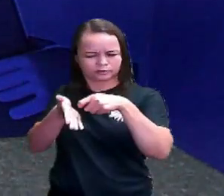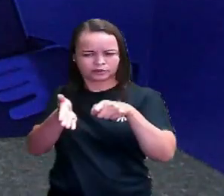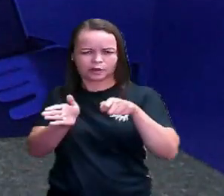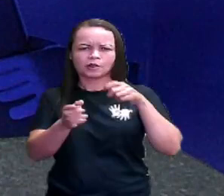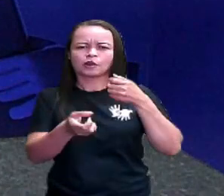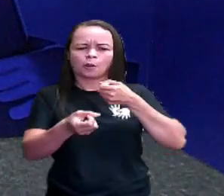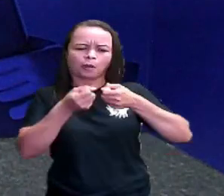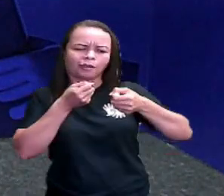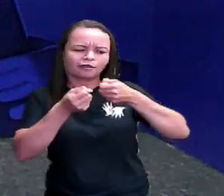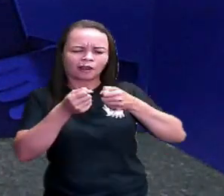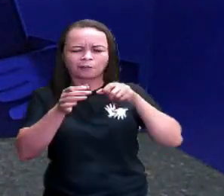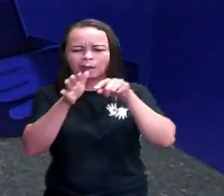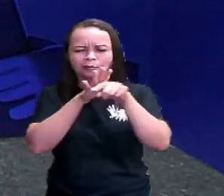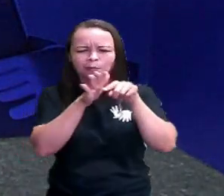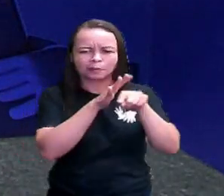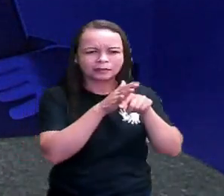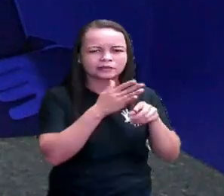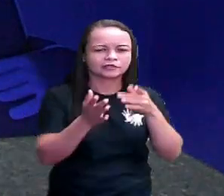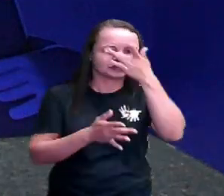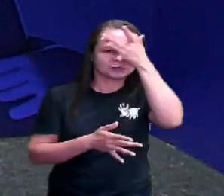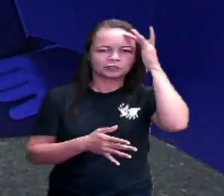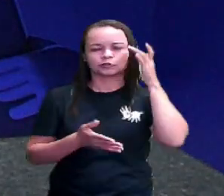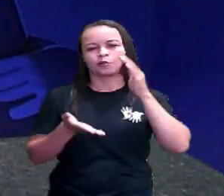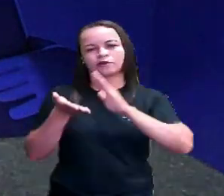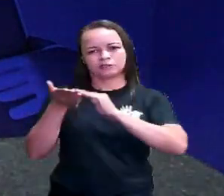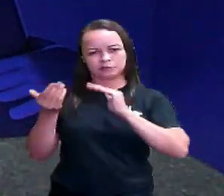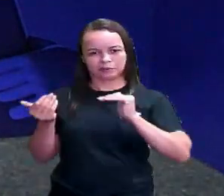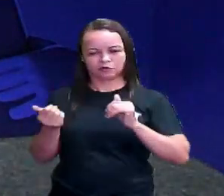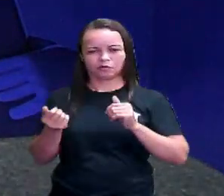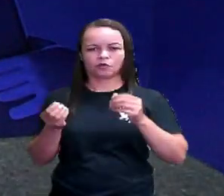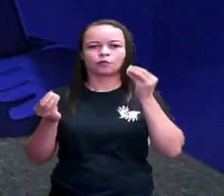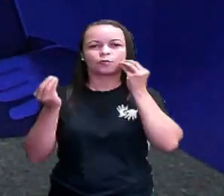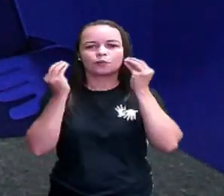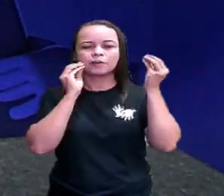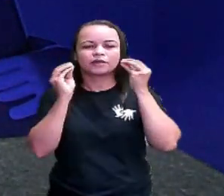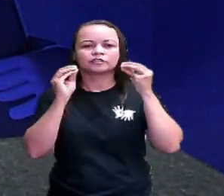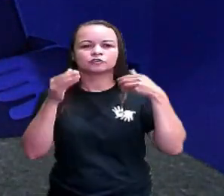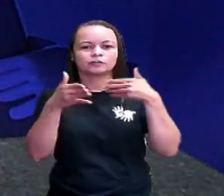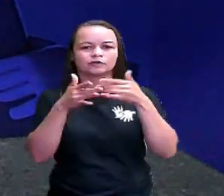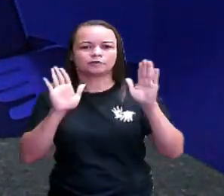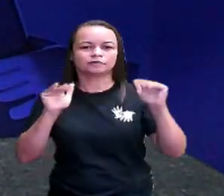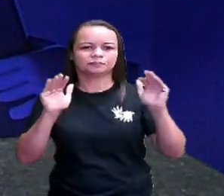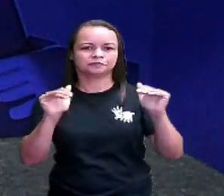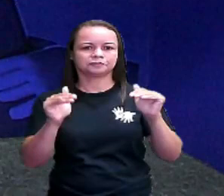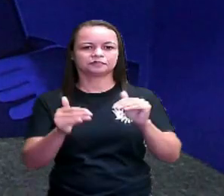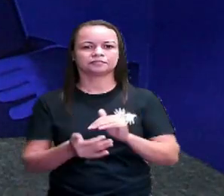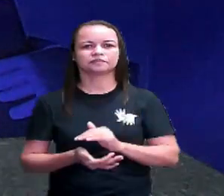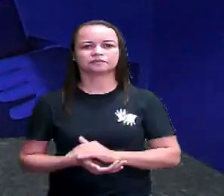entrevistando todo mundo por aí em espanhol, tá certo? Um beijo e até a próxima!